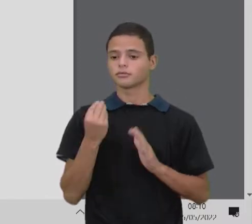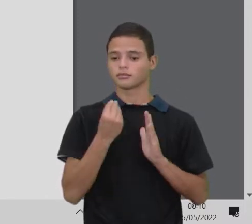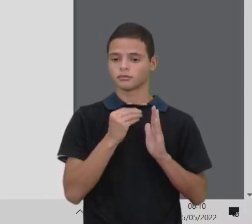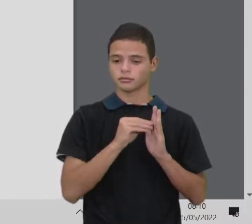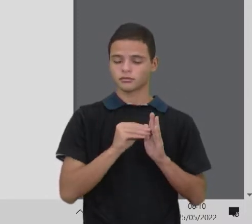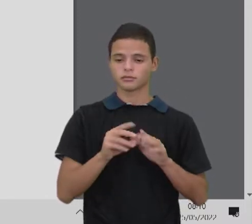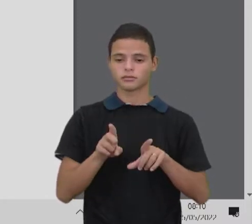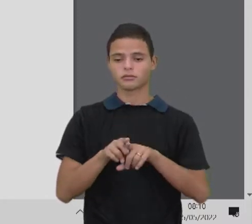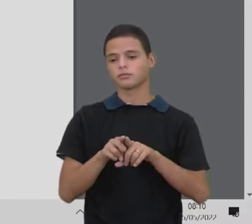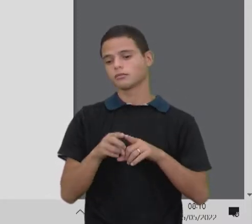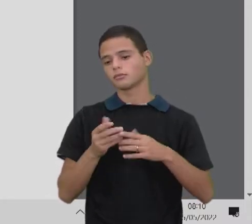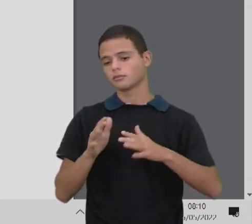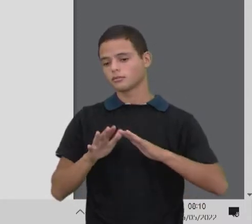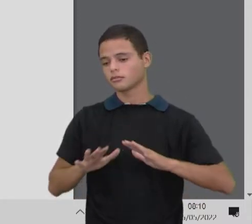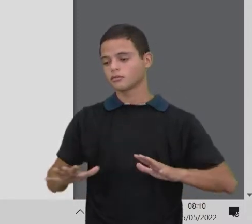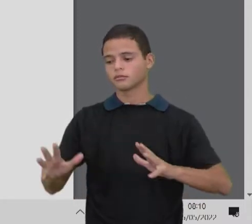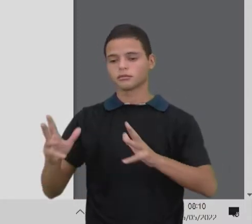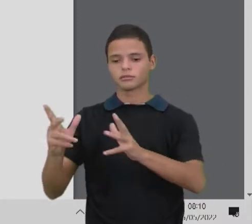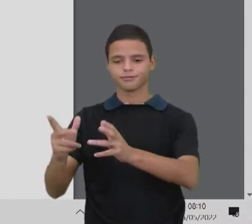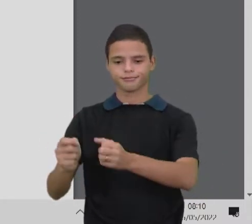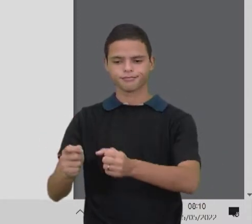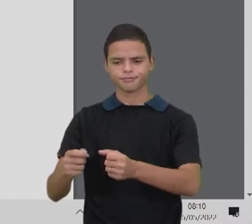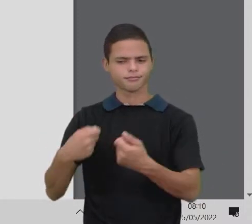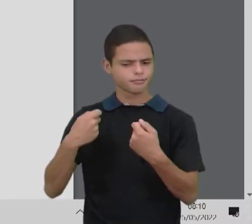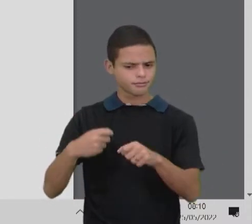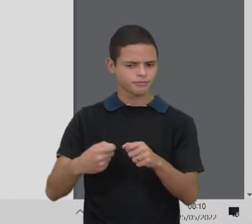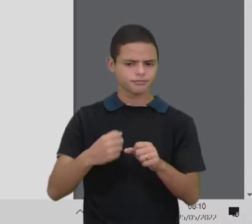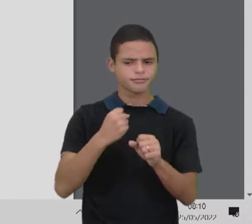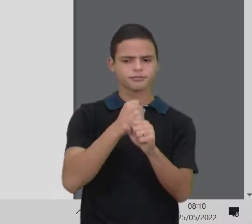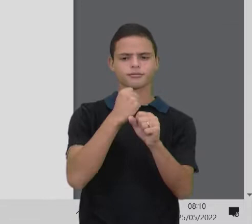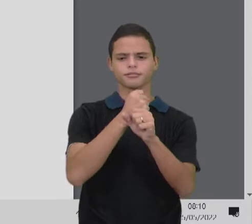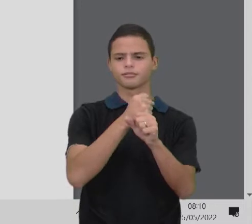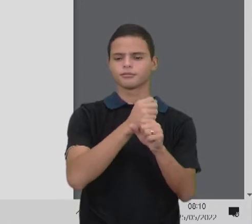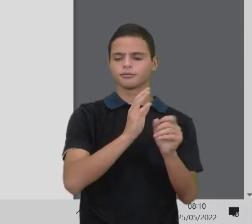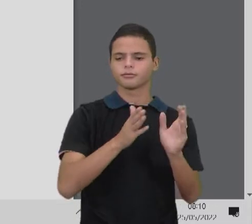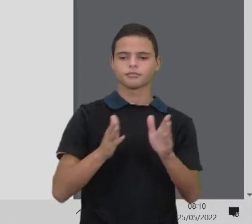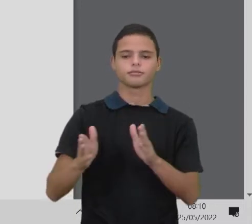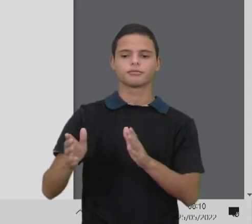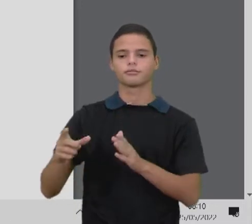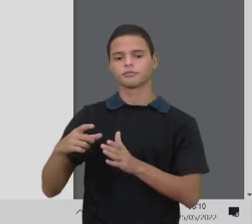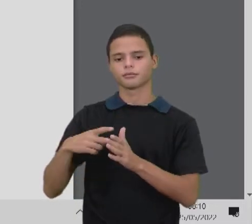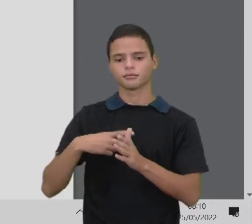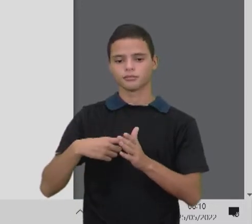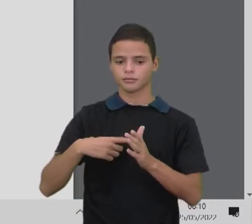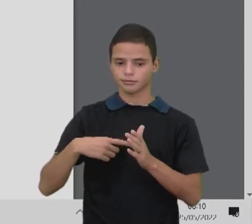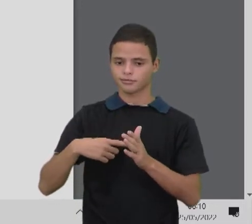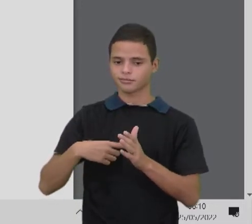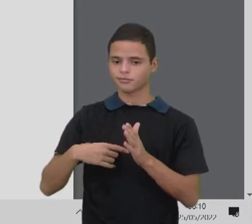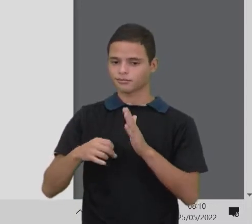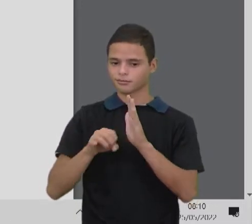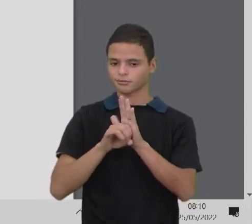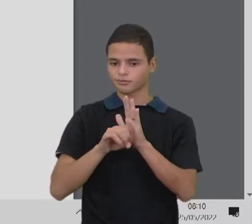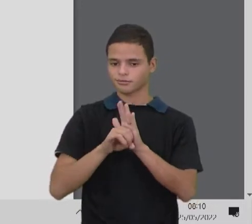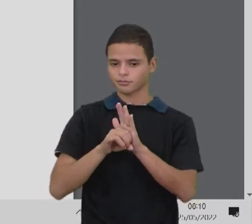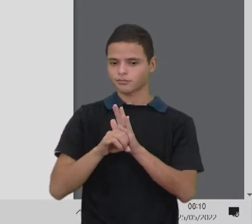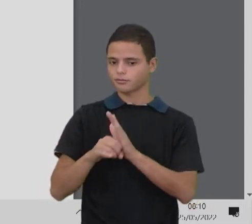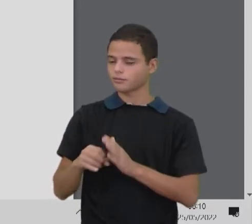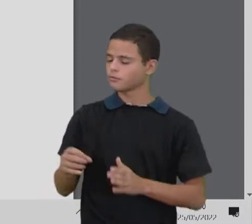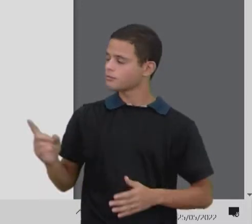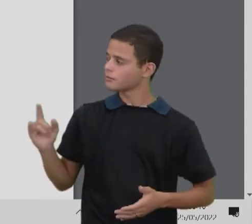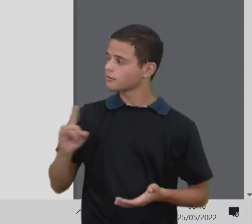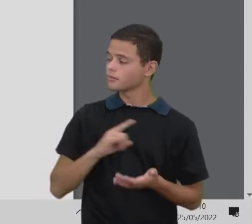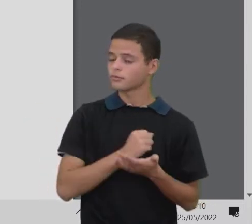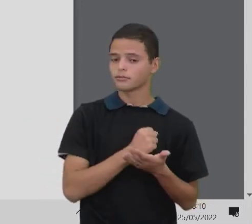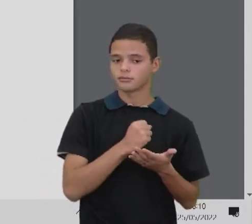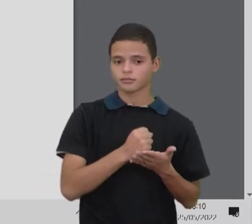Então, tudo que é necessário para a construção está aqui nesse documento, né? Então, no artigo 30, ele está